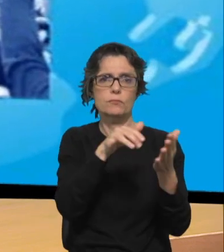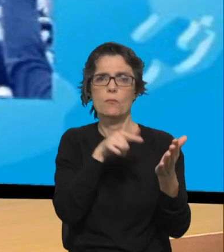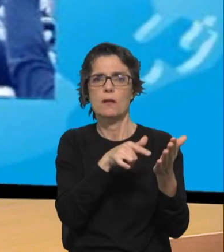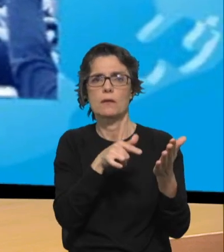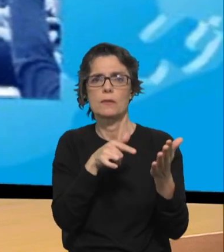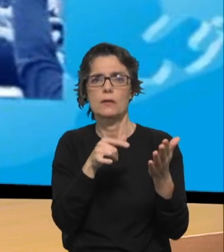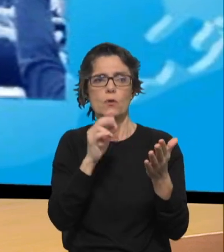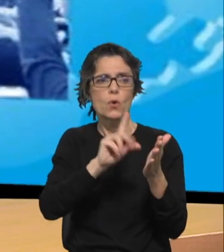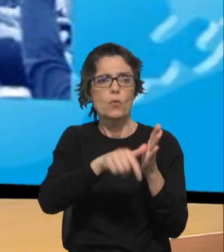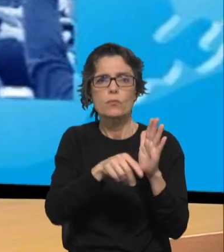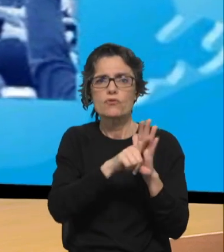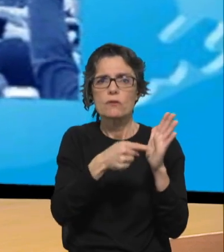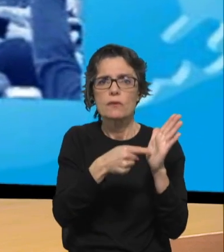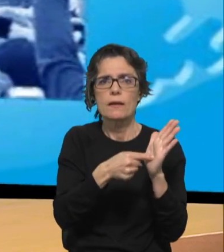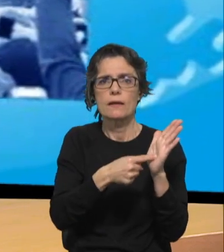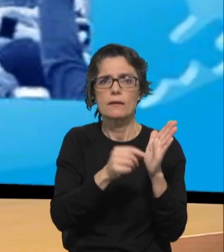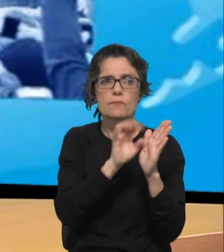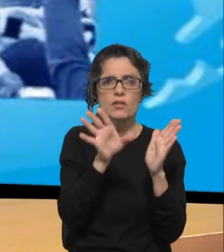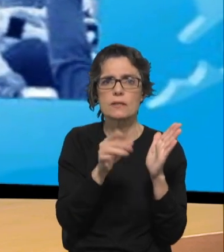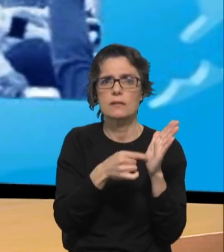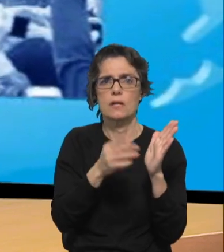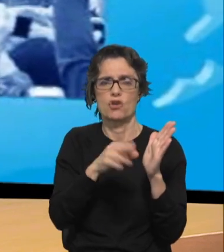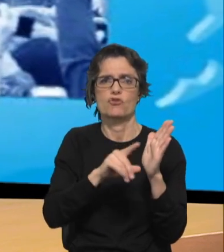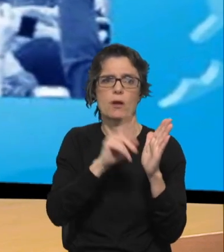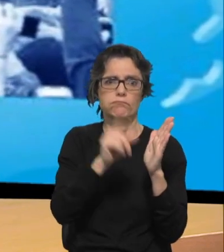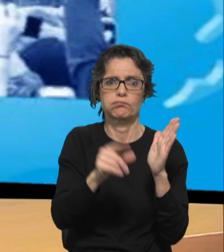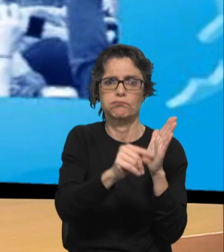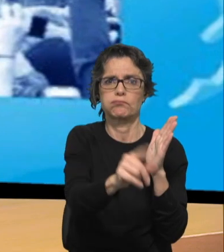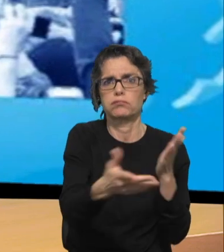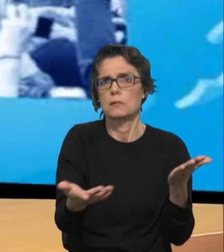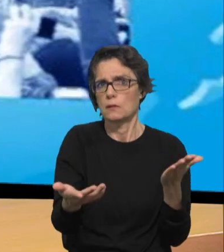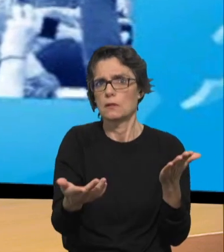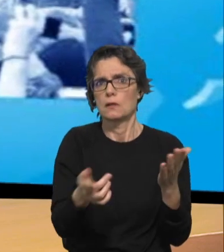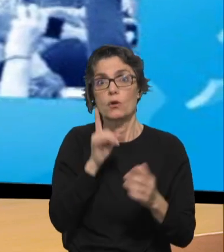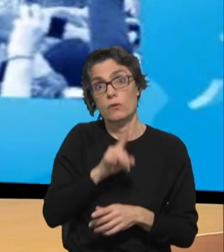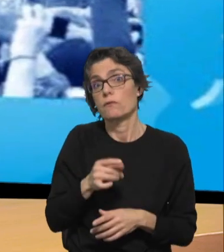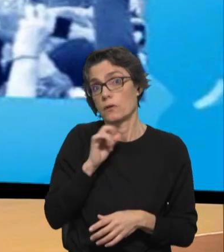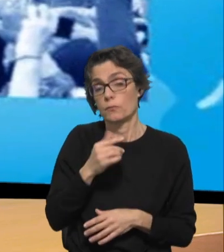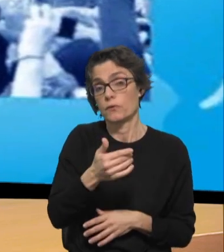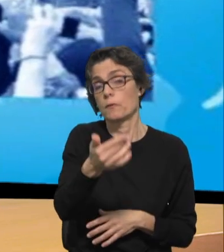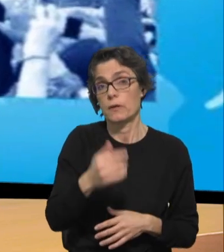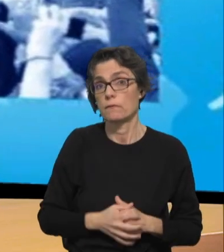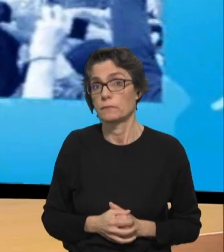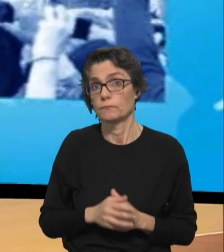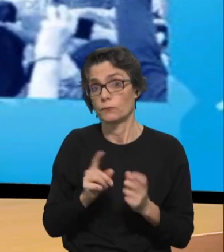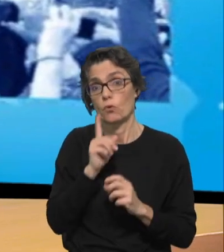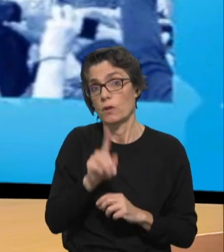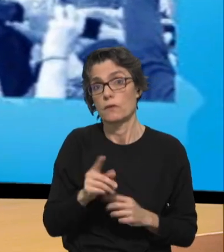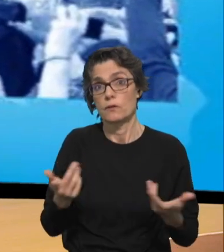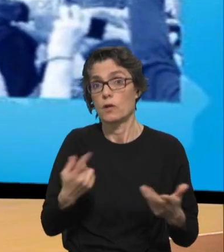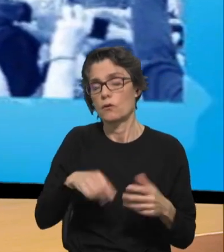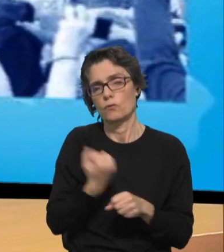dos projetos de lei que vamos, não sei em quantas iterações deste projeto de lei e voltaremos para a próxima, cá estaremos para fazer o nosso